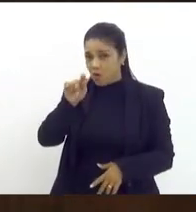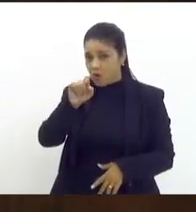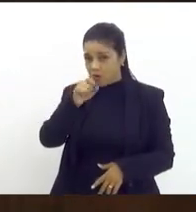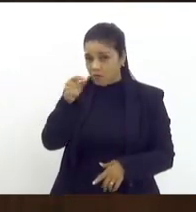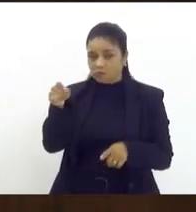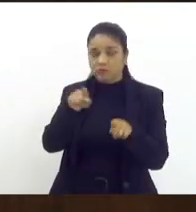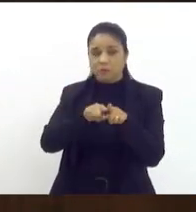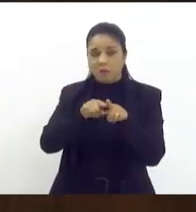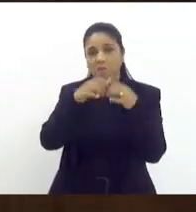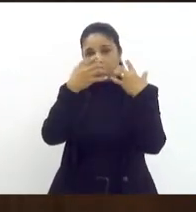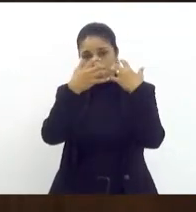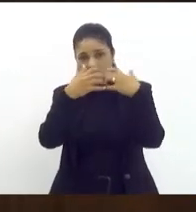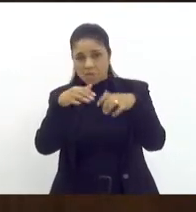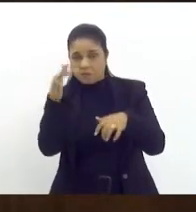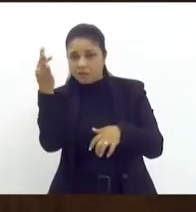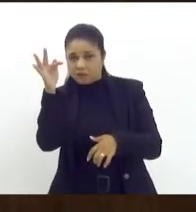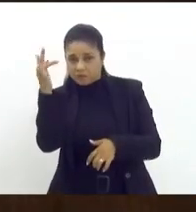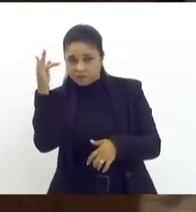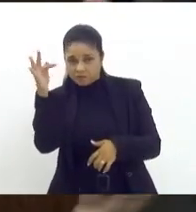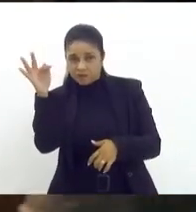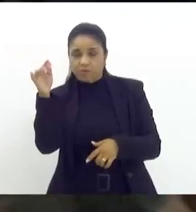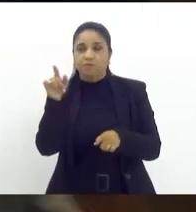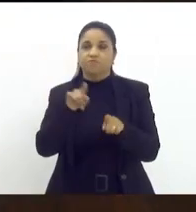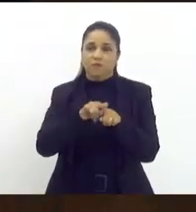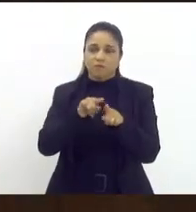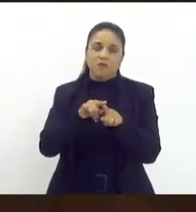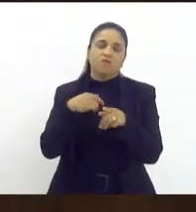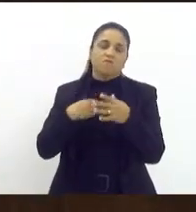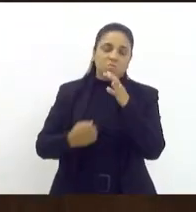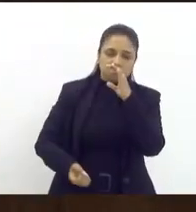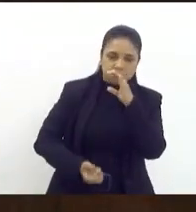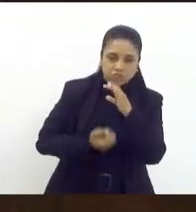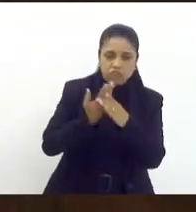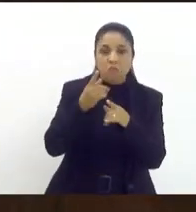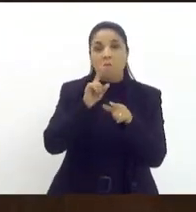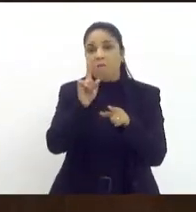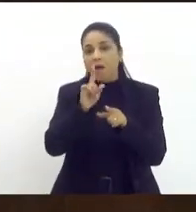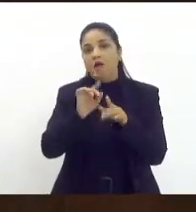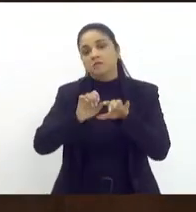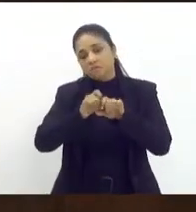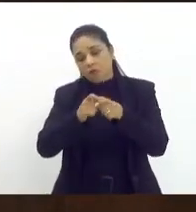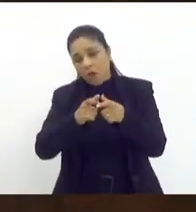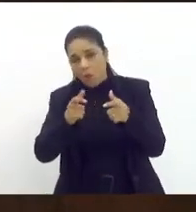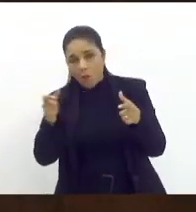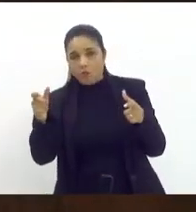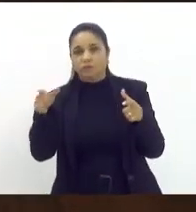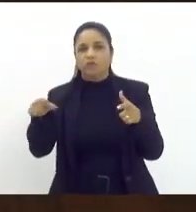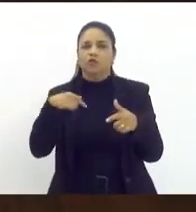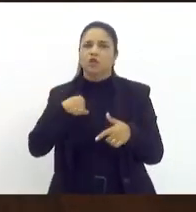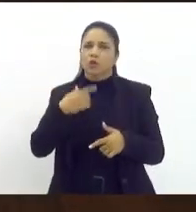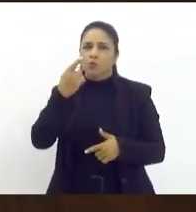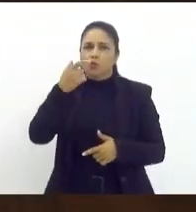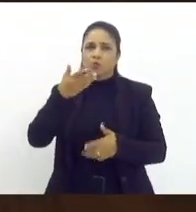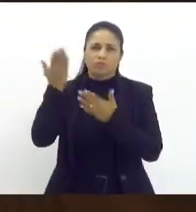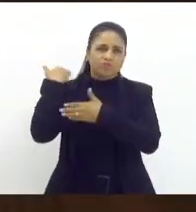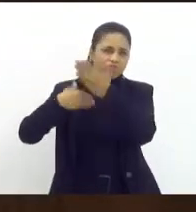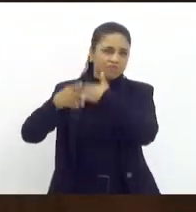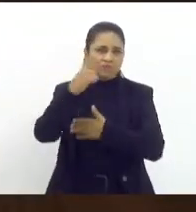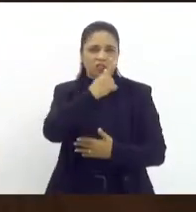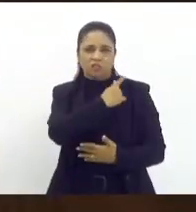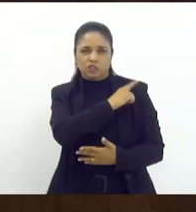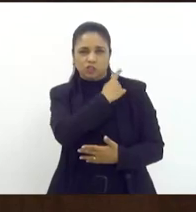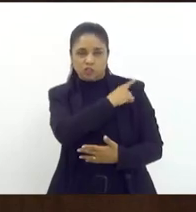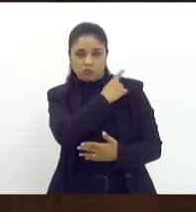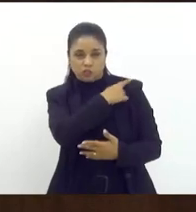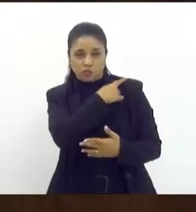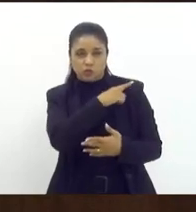esse não foi criado mas foi duplicado por nós na época era gestor do Parque Nacional da